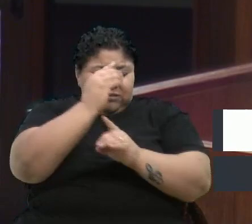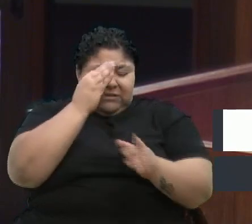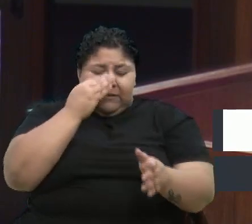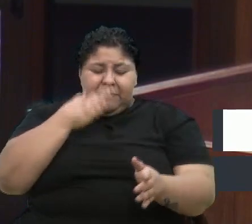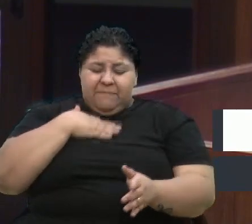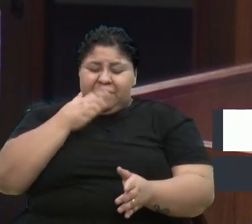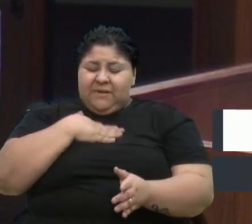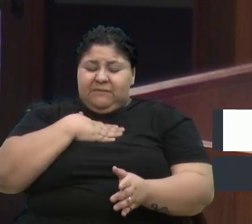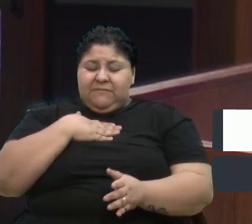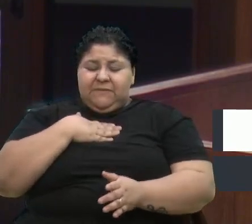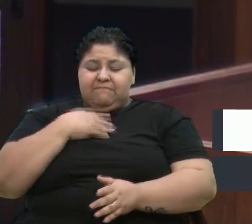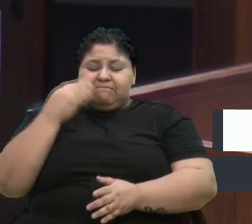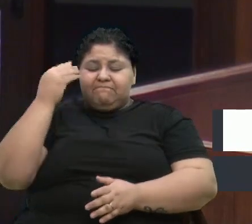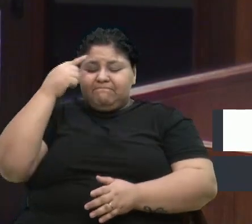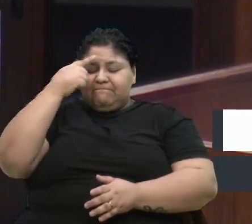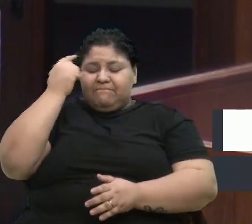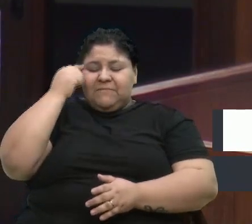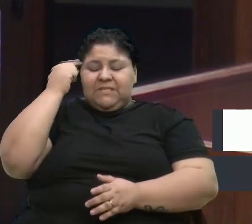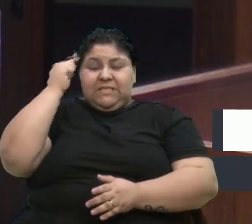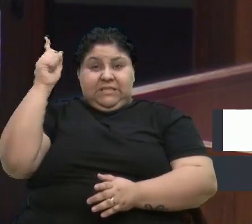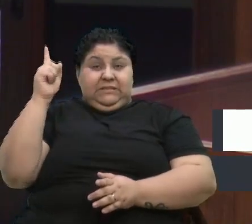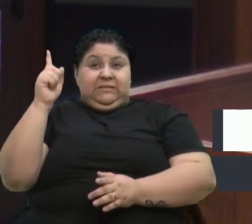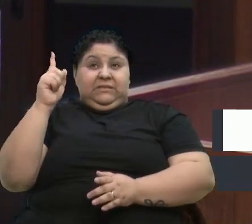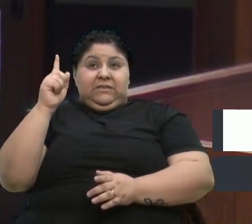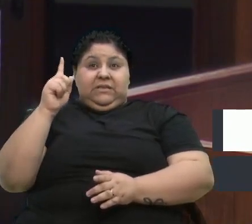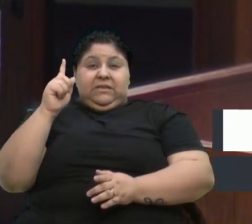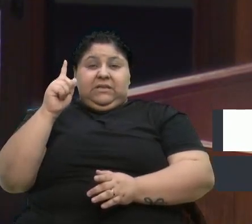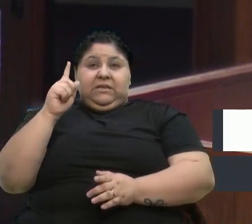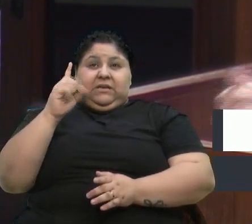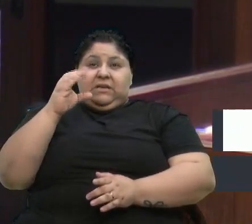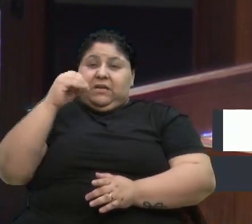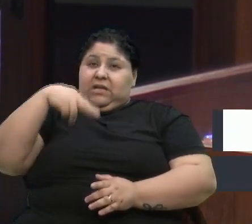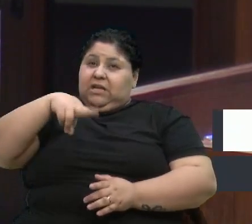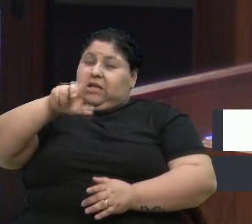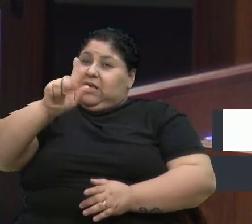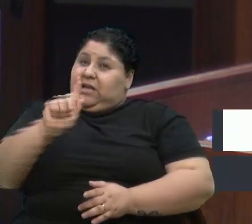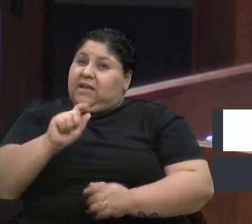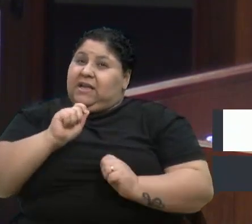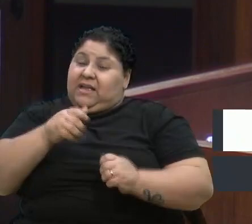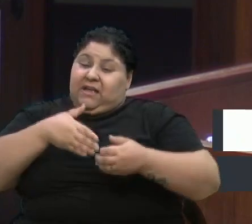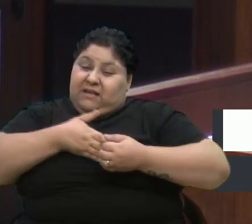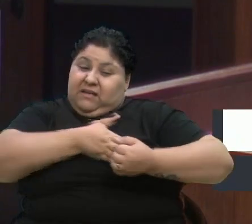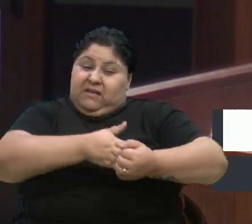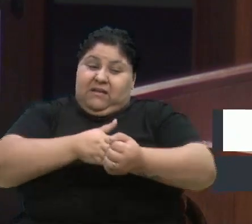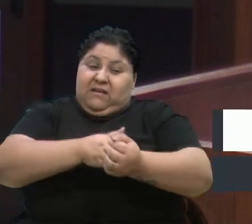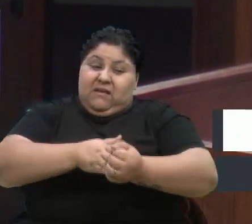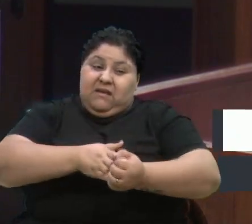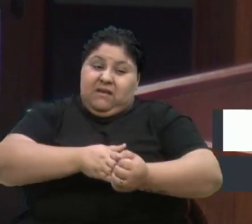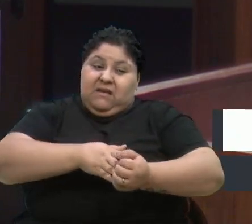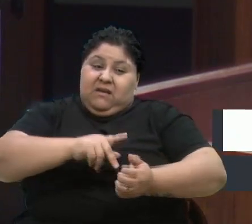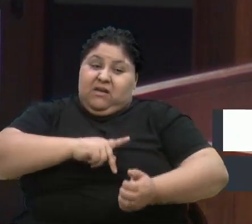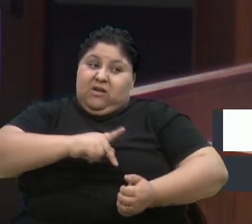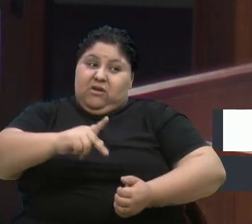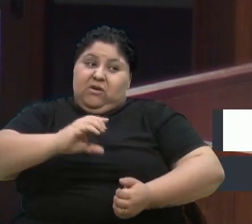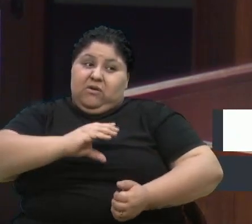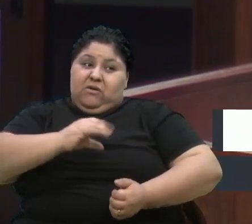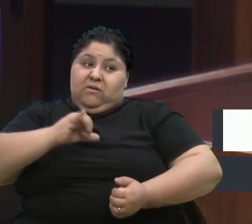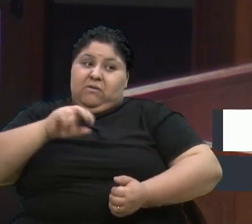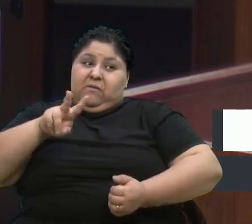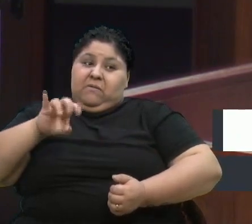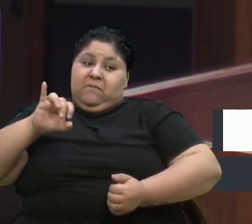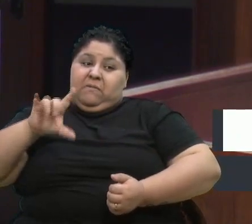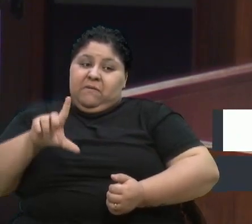mim, vocês imaginem para a Andressa, da ONG SRD, que foi quem acompanhou a Polícia Civil, a Brigada Militar, durante